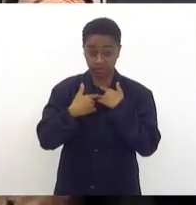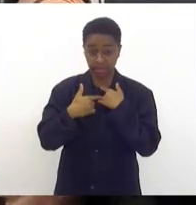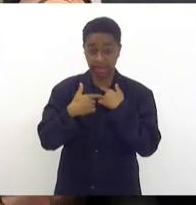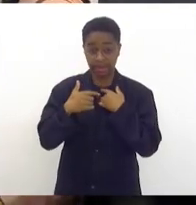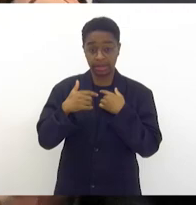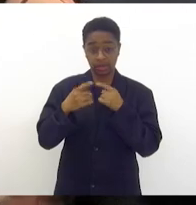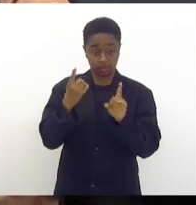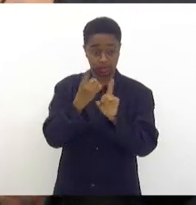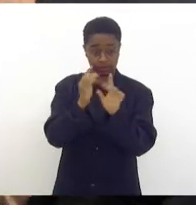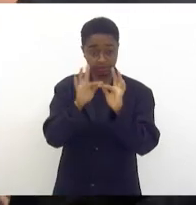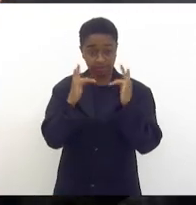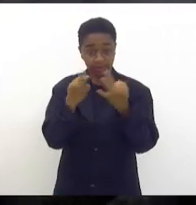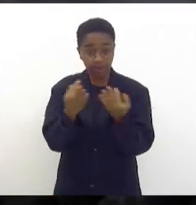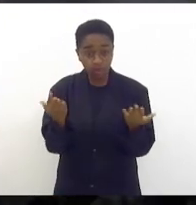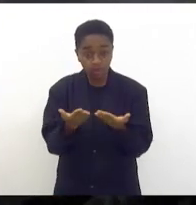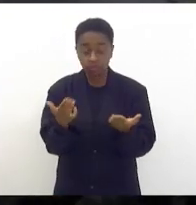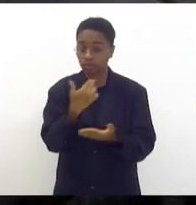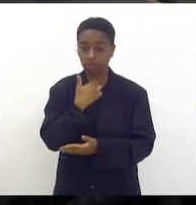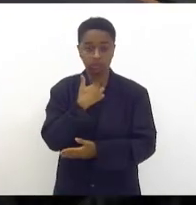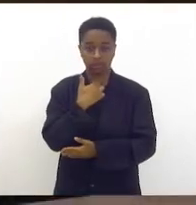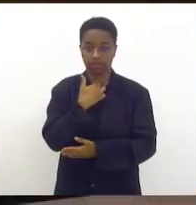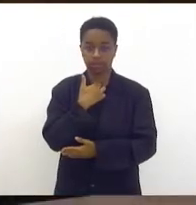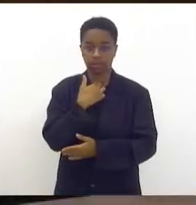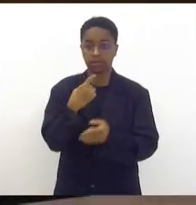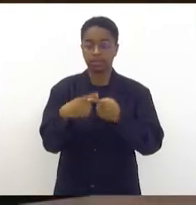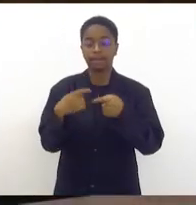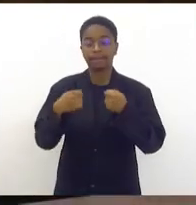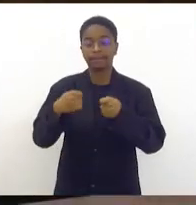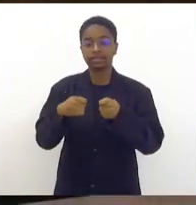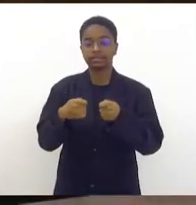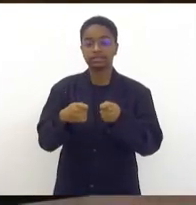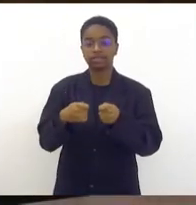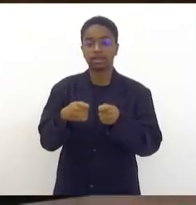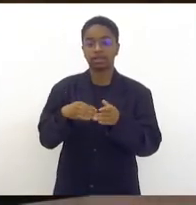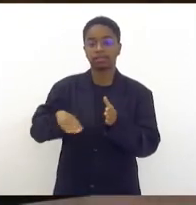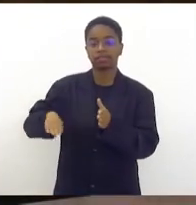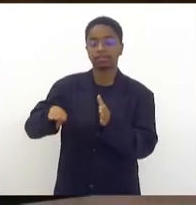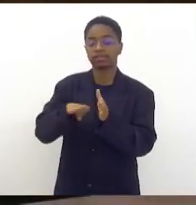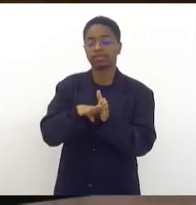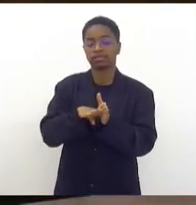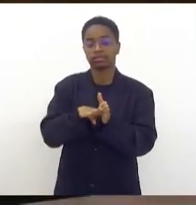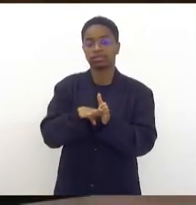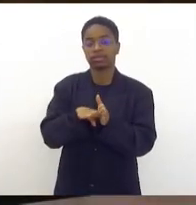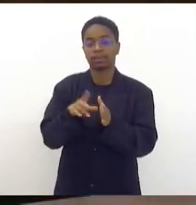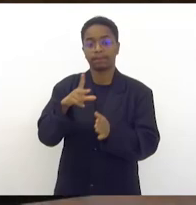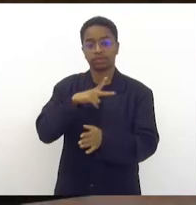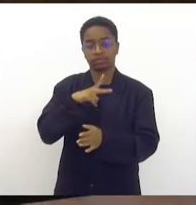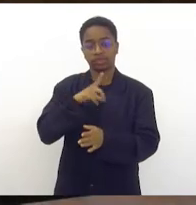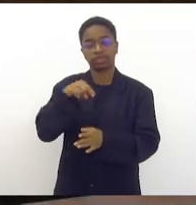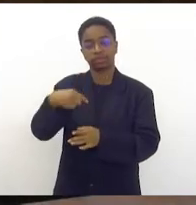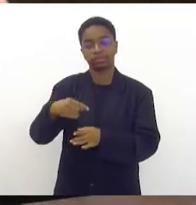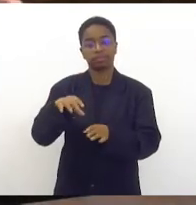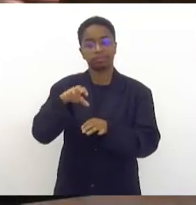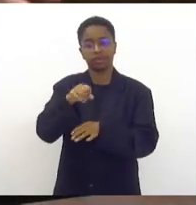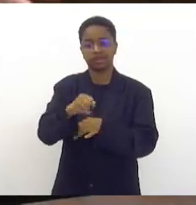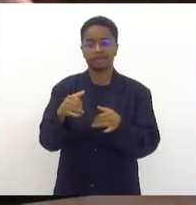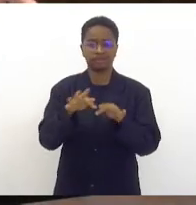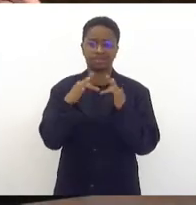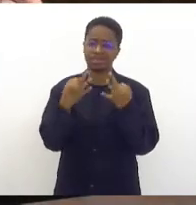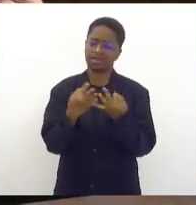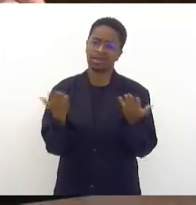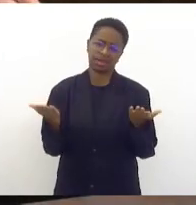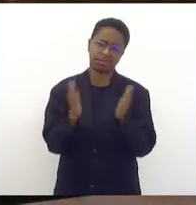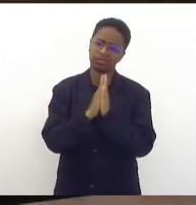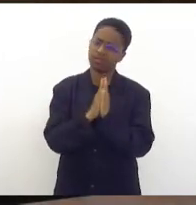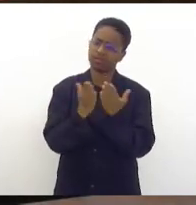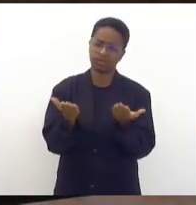família hoje no aeroporto, você não pode buscar. Você tem que entrar no estacionamento particular para pegar a sua família. Pelo amor de Deus,